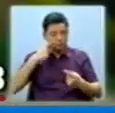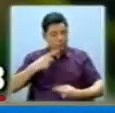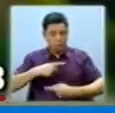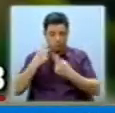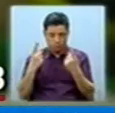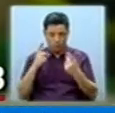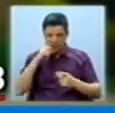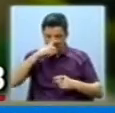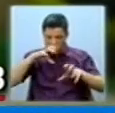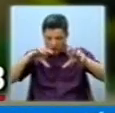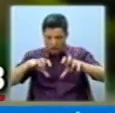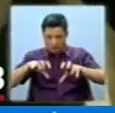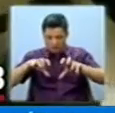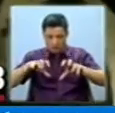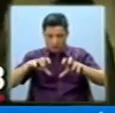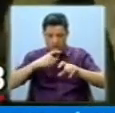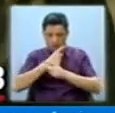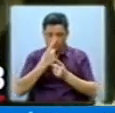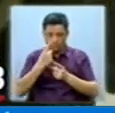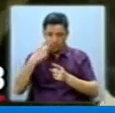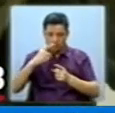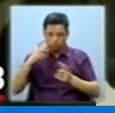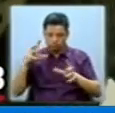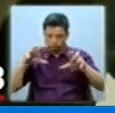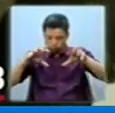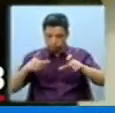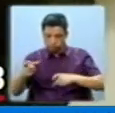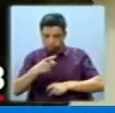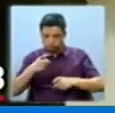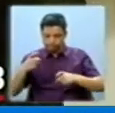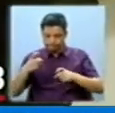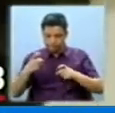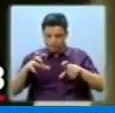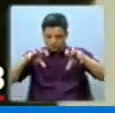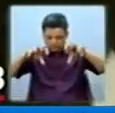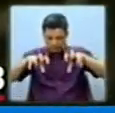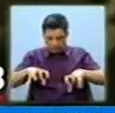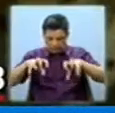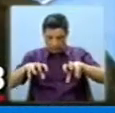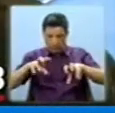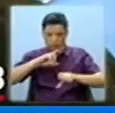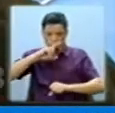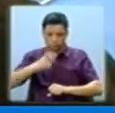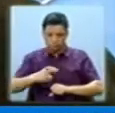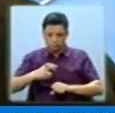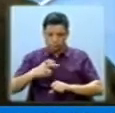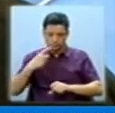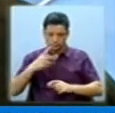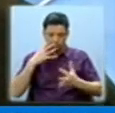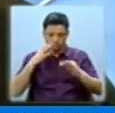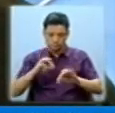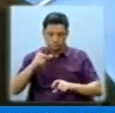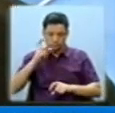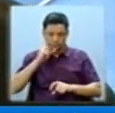As águias parecem ideais porque possuem garras fortes e resistentes às pás dos drones. The birds are naturally protected